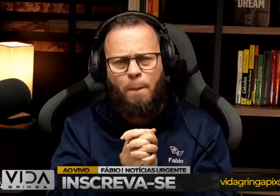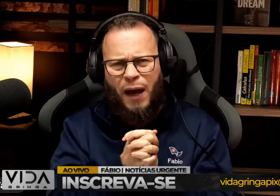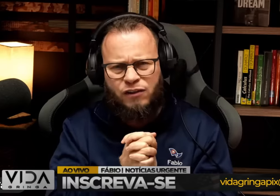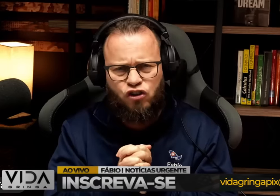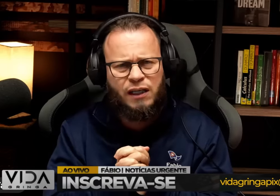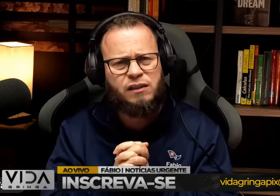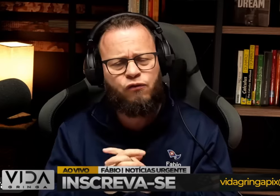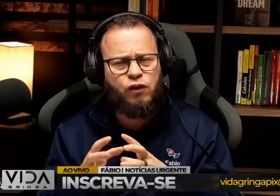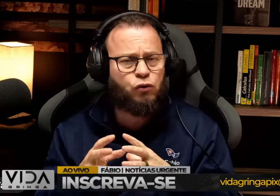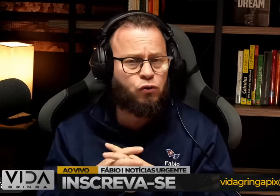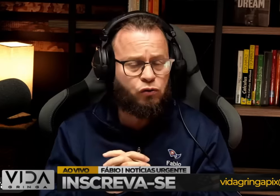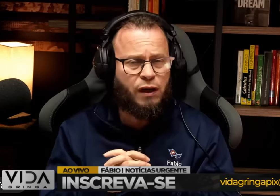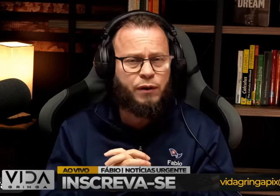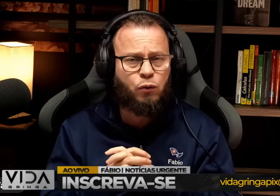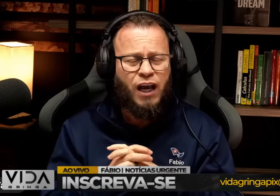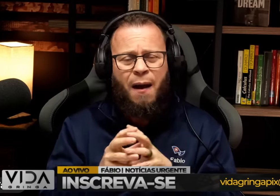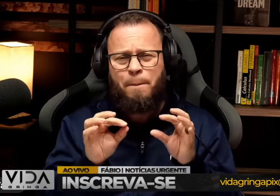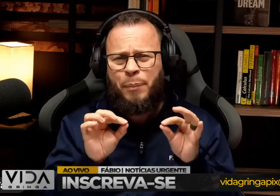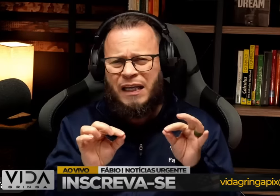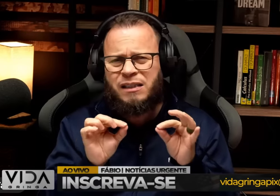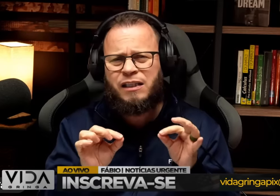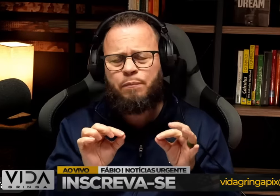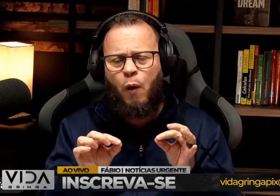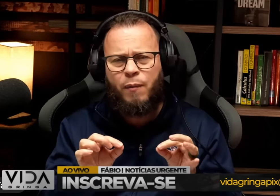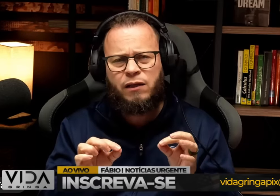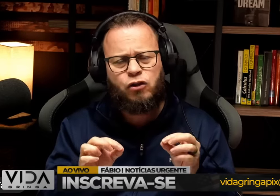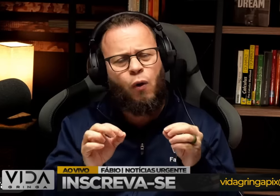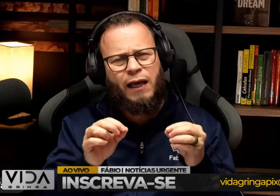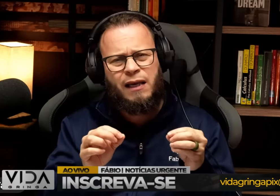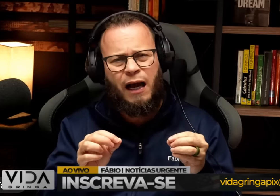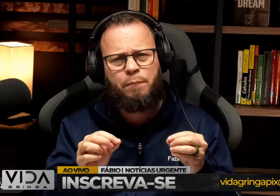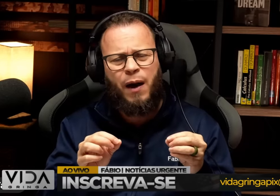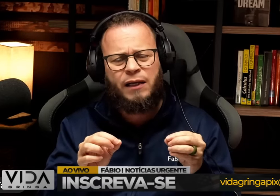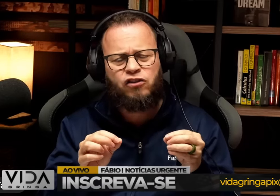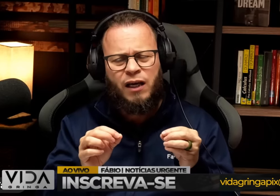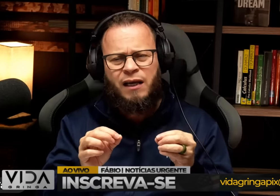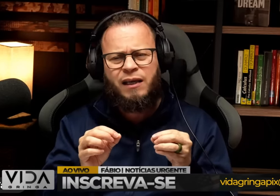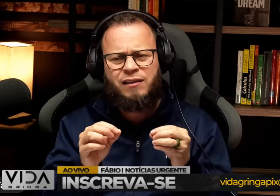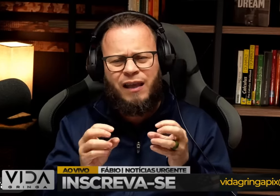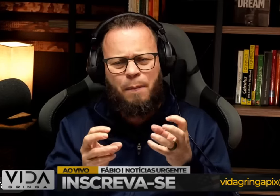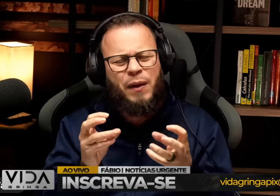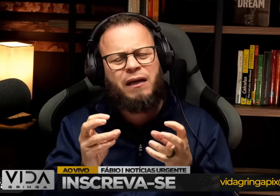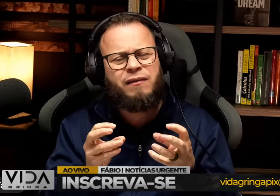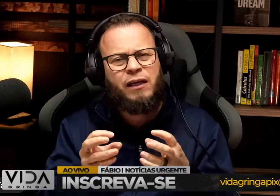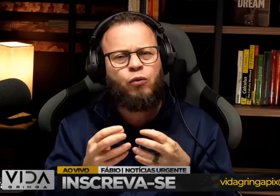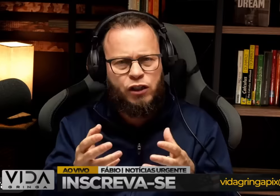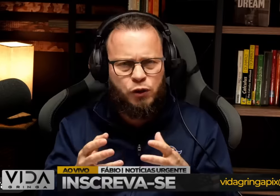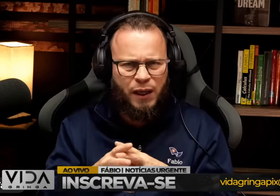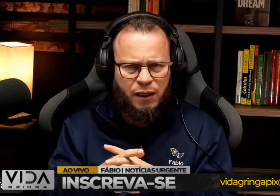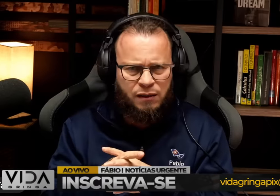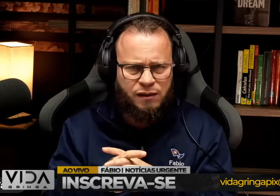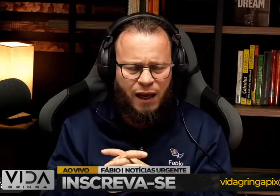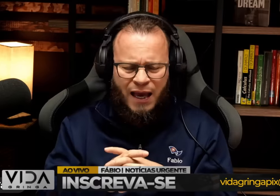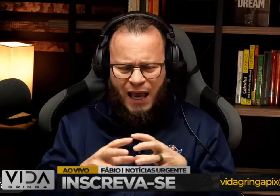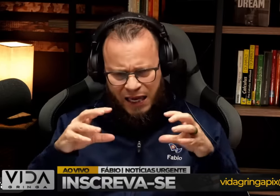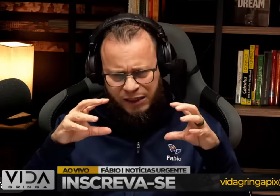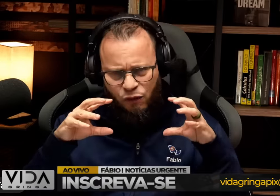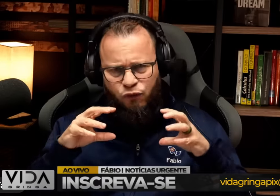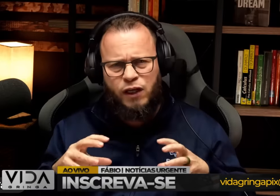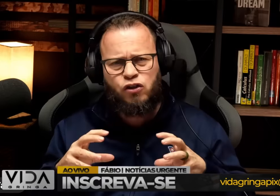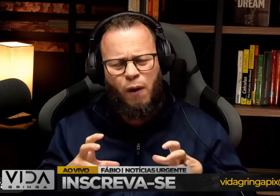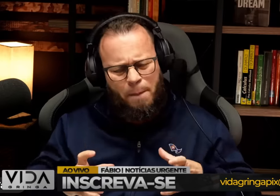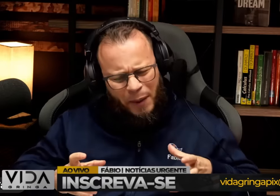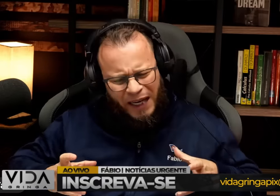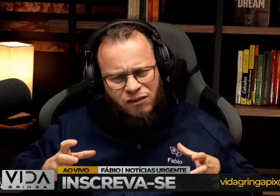momento, compartilhe esse vídeo com seus amigos, principalmente com aquele rapaz que está perdendo a esperança.